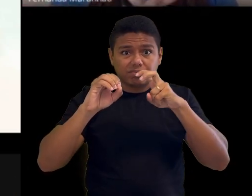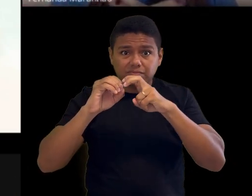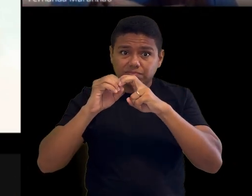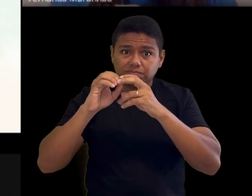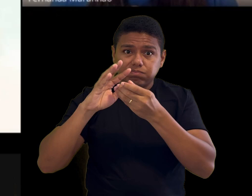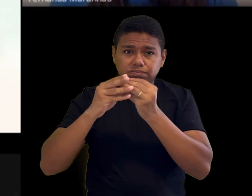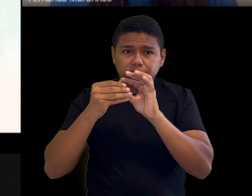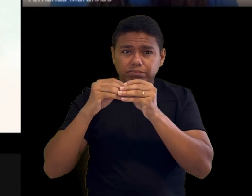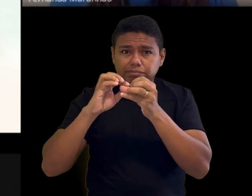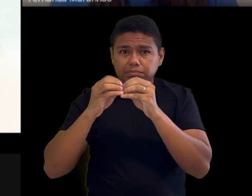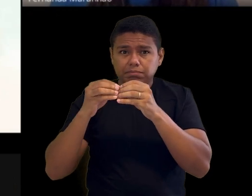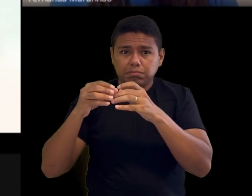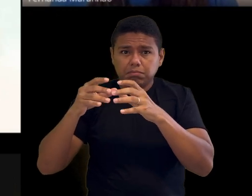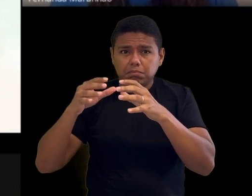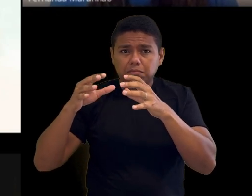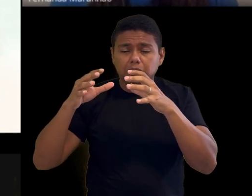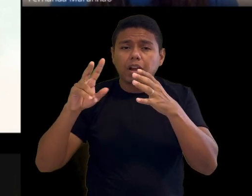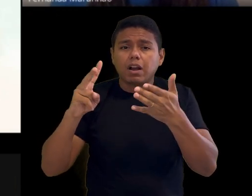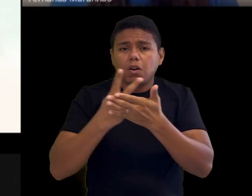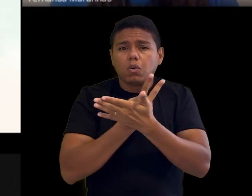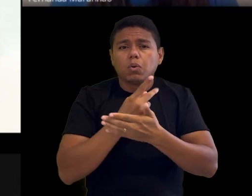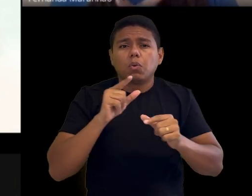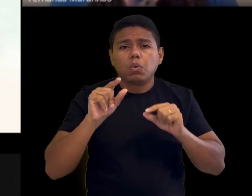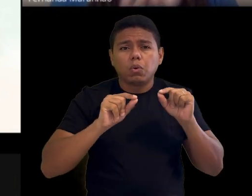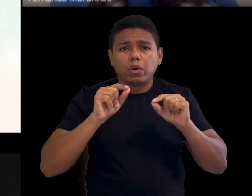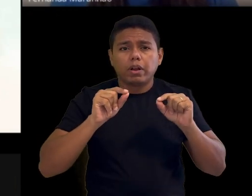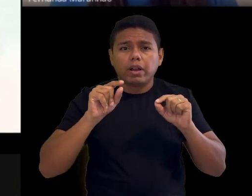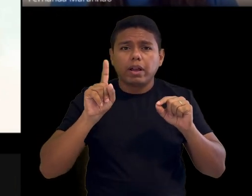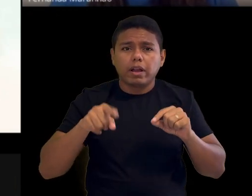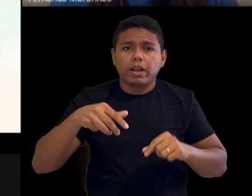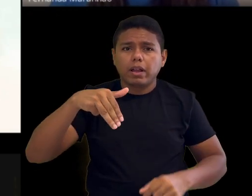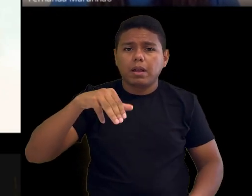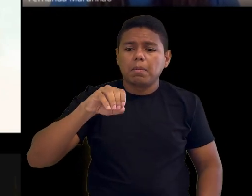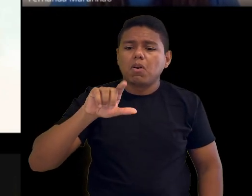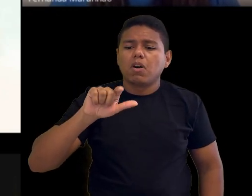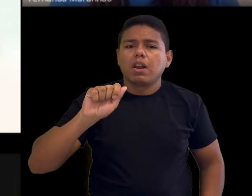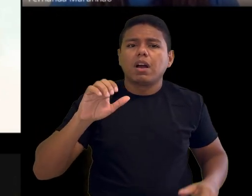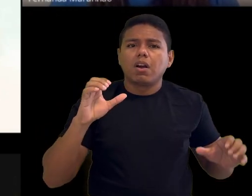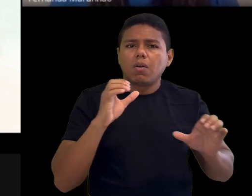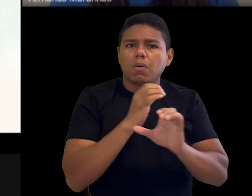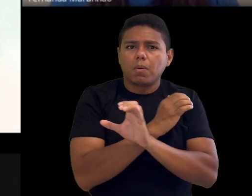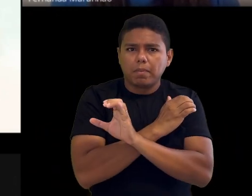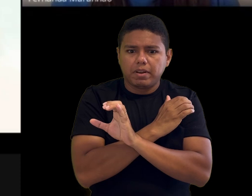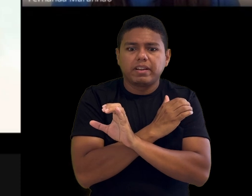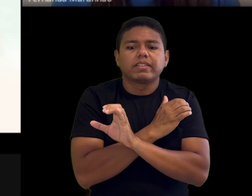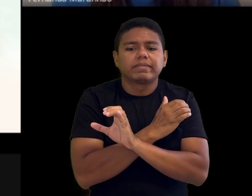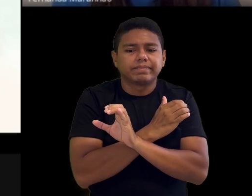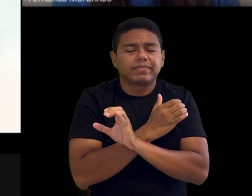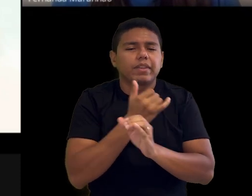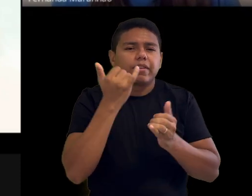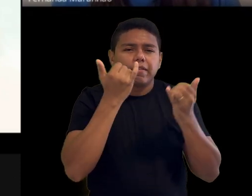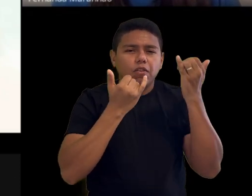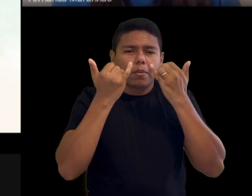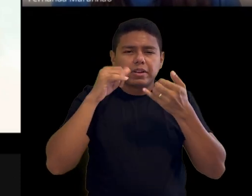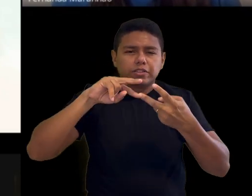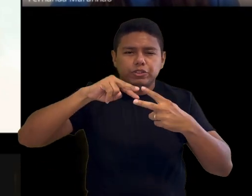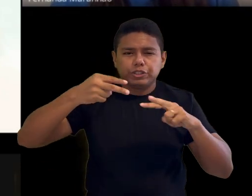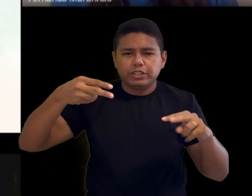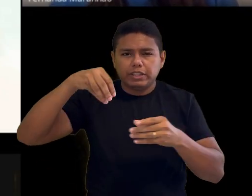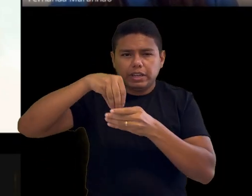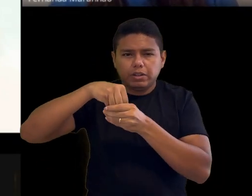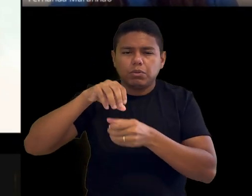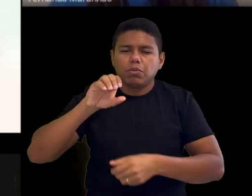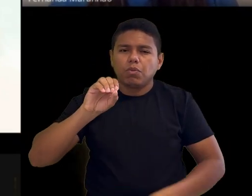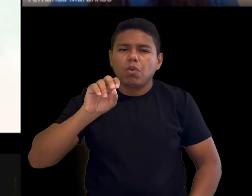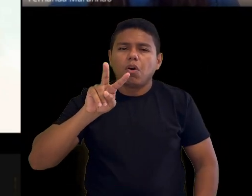exemplo, na mola completa. Então, nós não temos informação genética dentro desse óvulo, é o que é conhecido como ovo cego, e